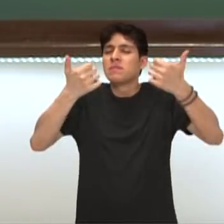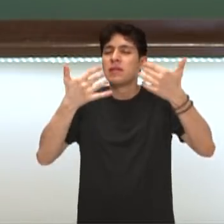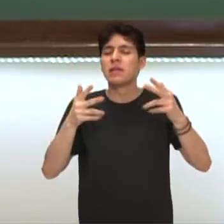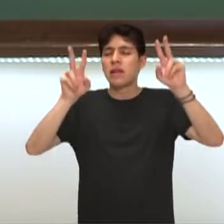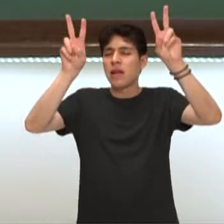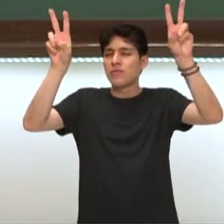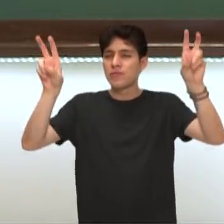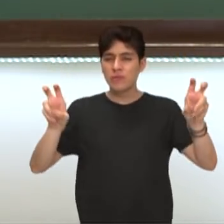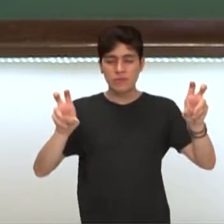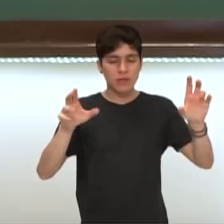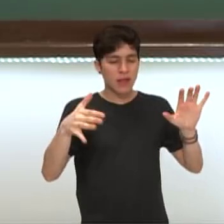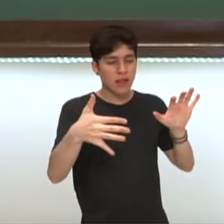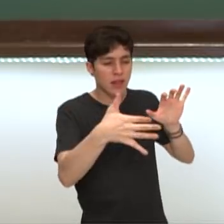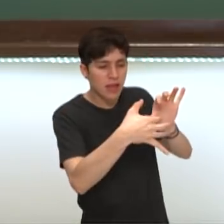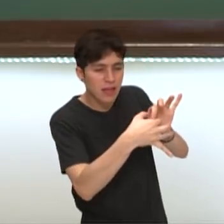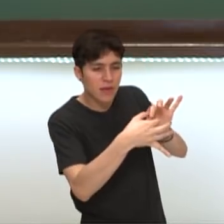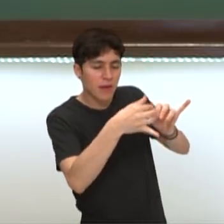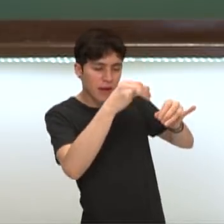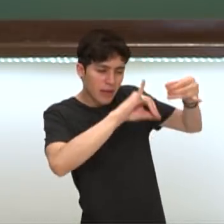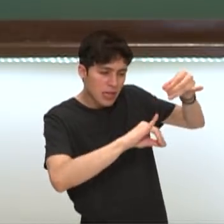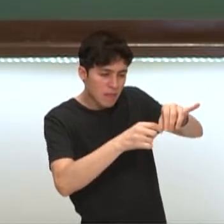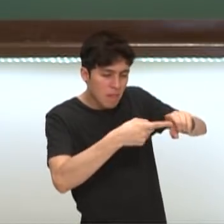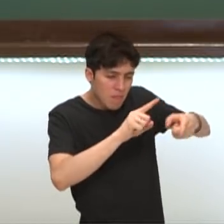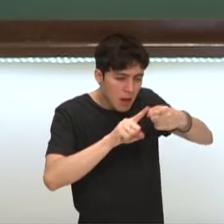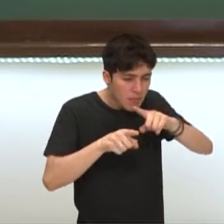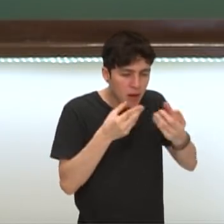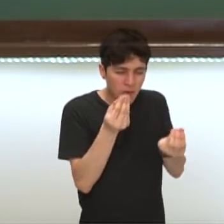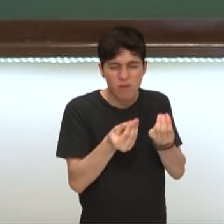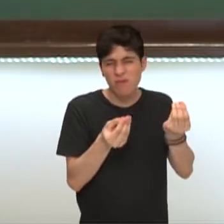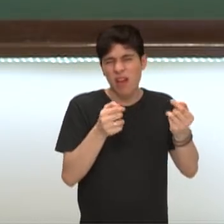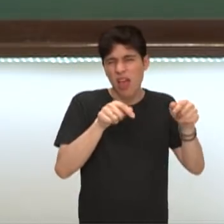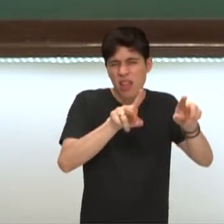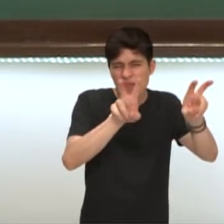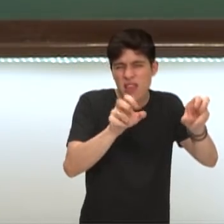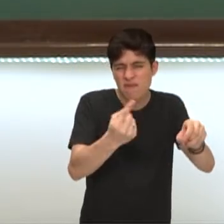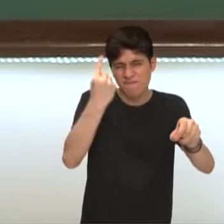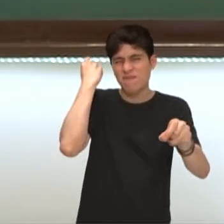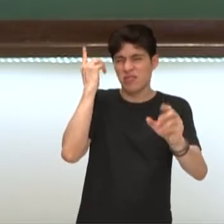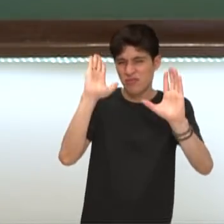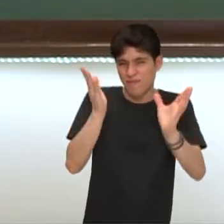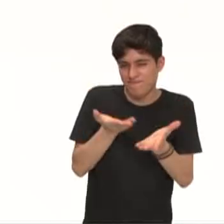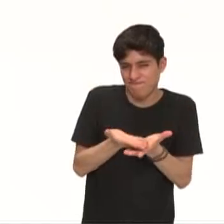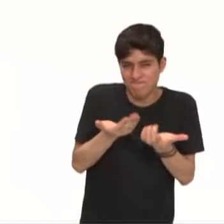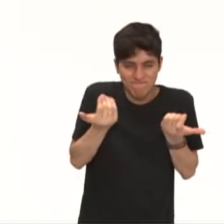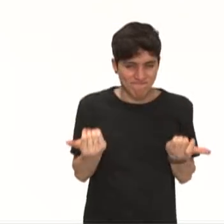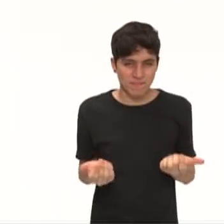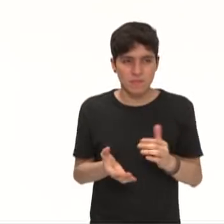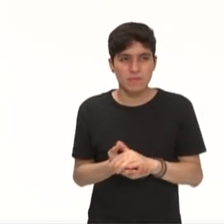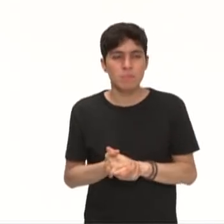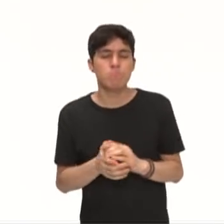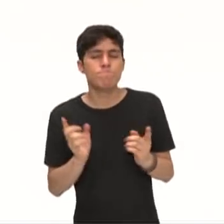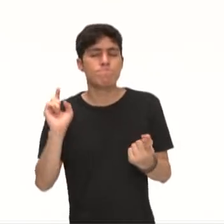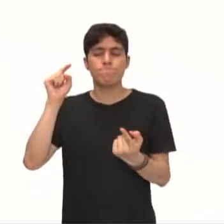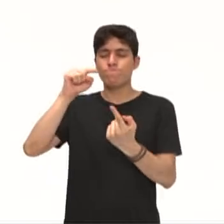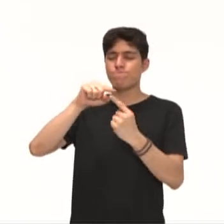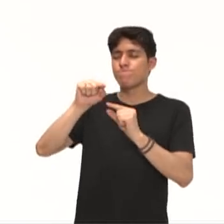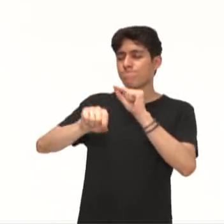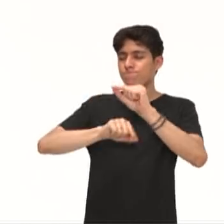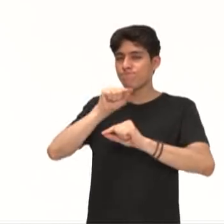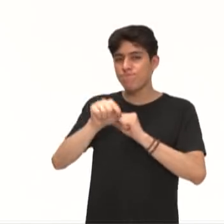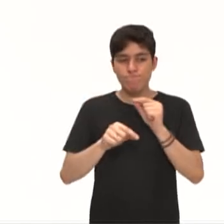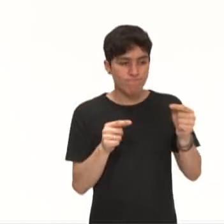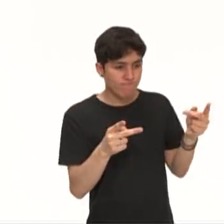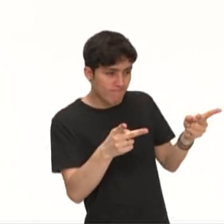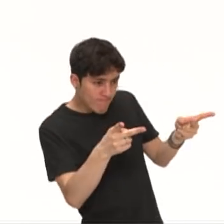um assunto que vocês já viram aí ano passado, tá, gente? Então é o seguinte, objetivos dessa aula de hoje, reconhecer que todas as coisas